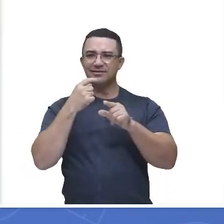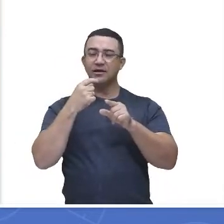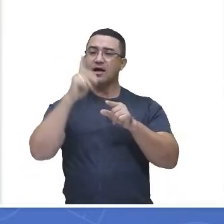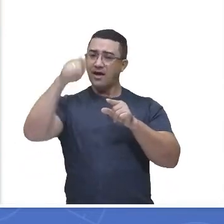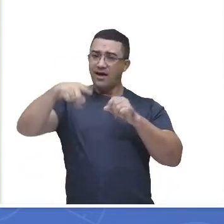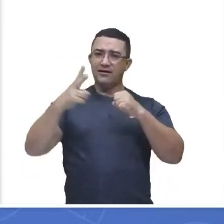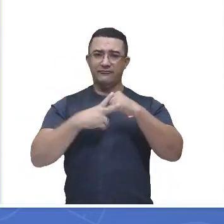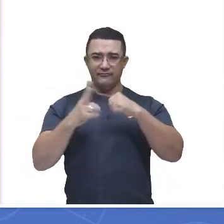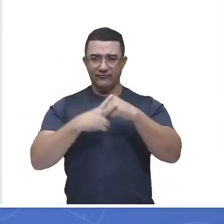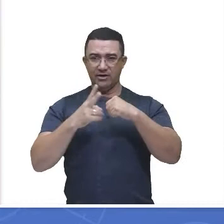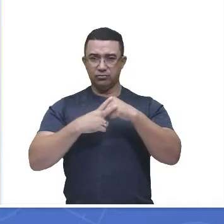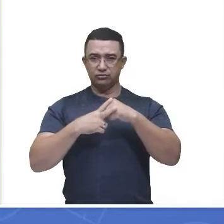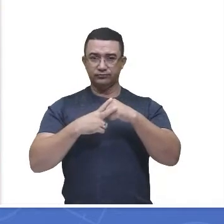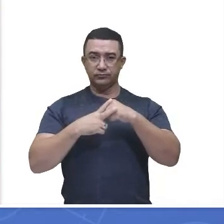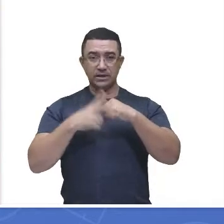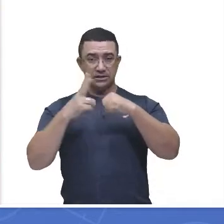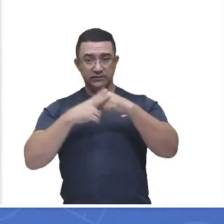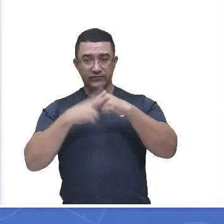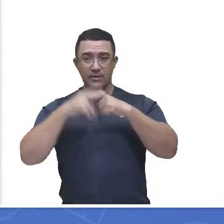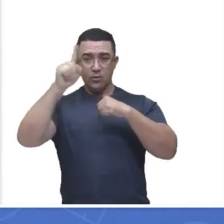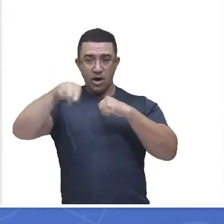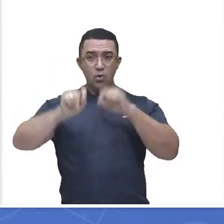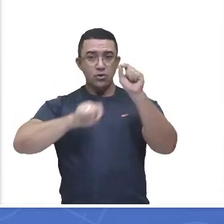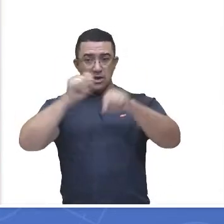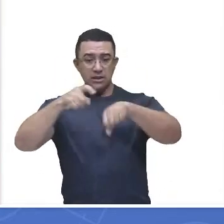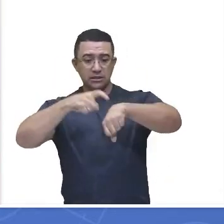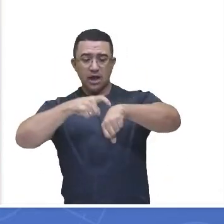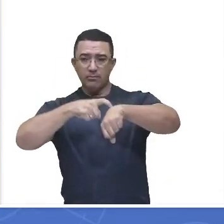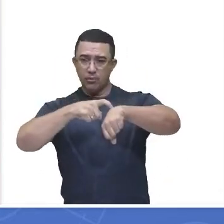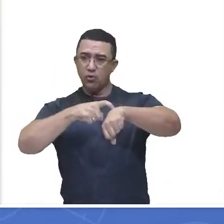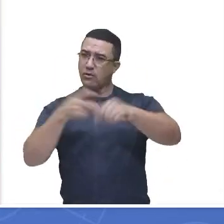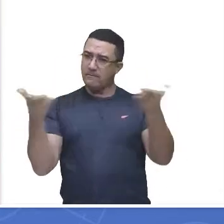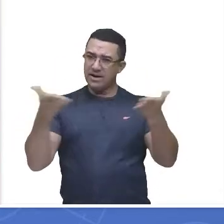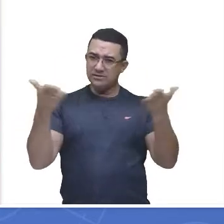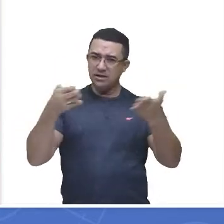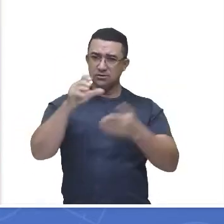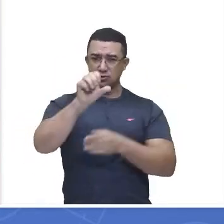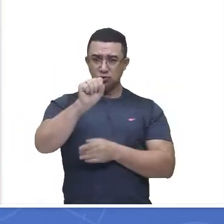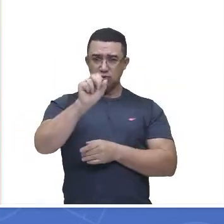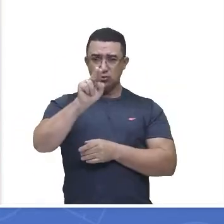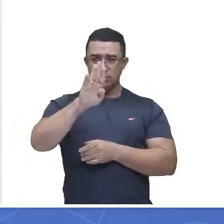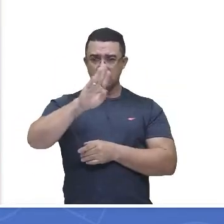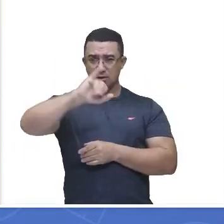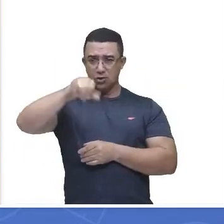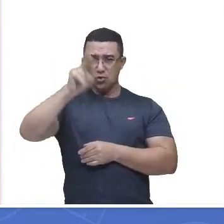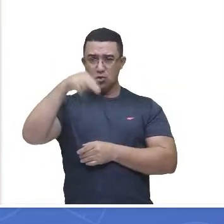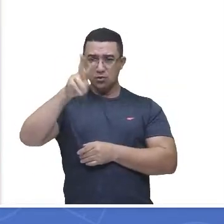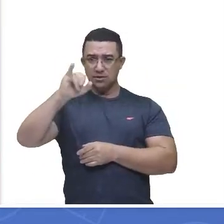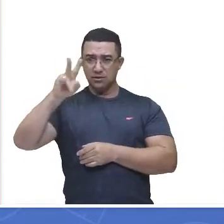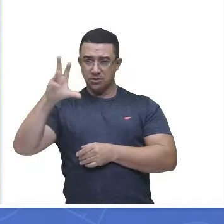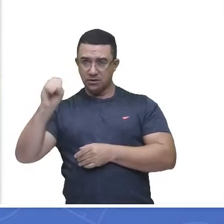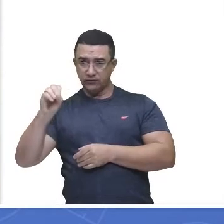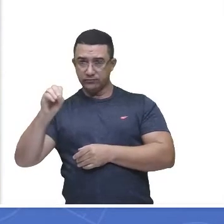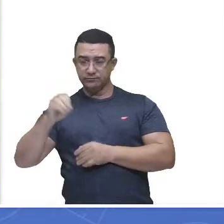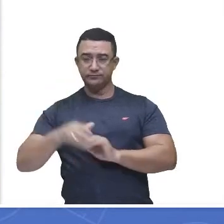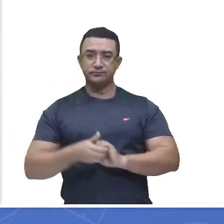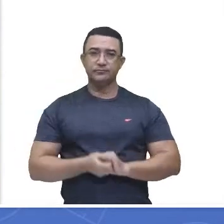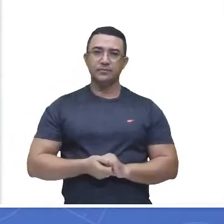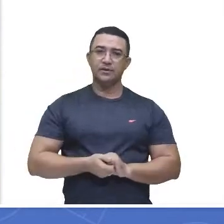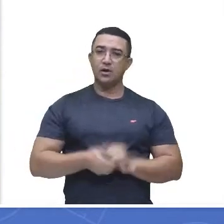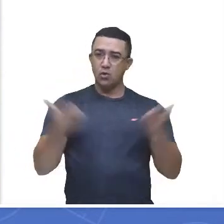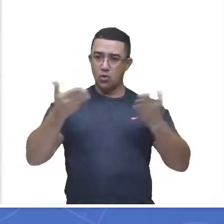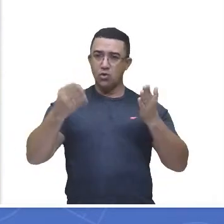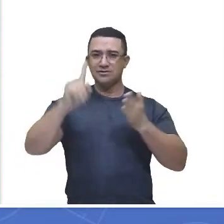verbos, eles estão no presente do subjuntivo, que é o que nós vamos aqui, nós propomos aí esse conteúdo para